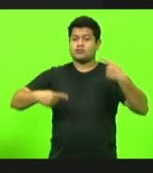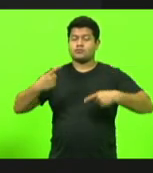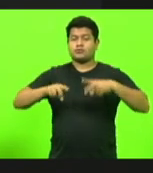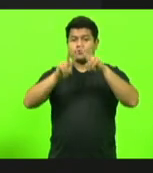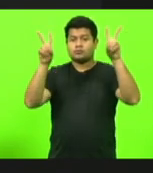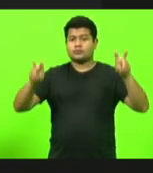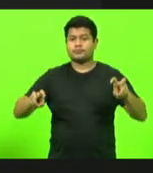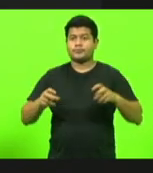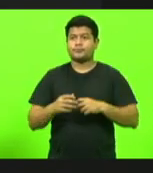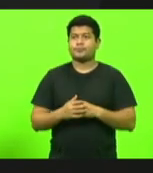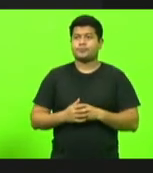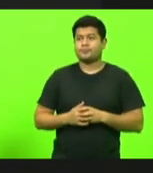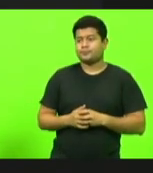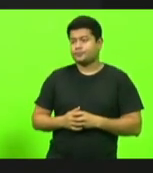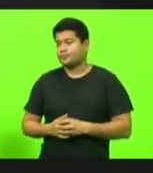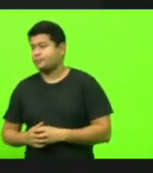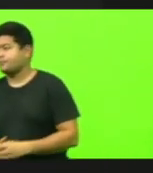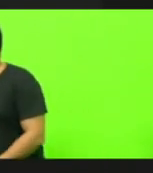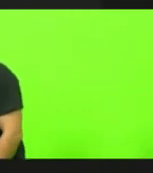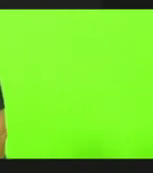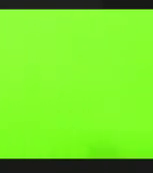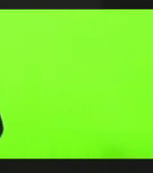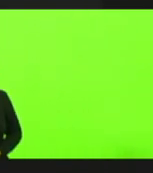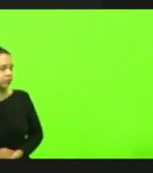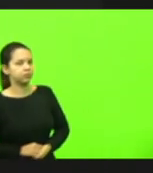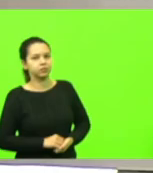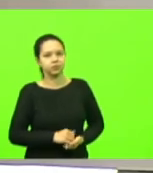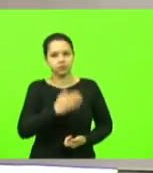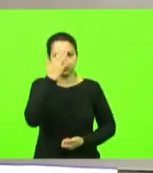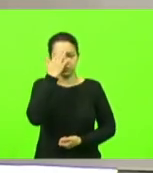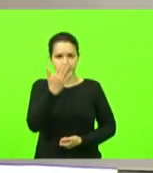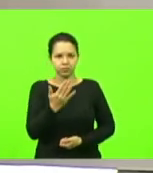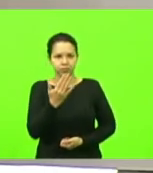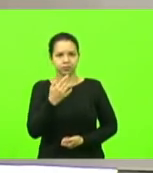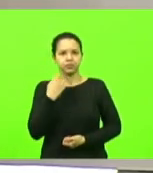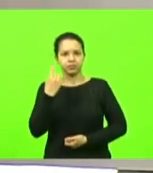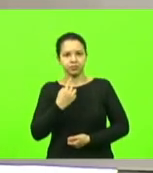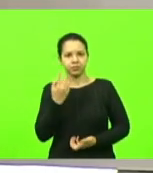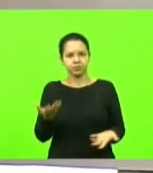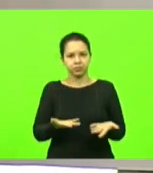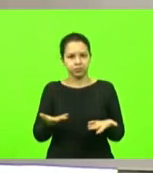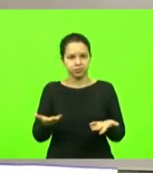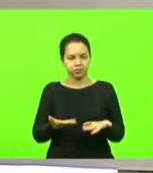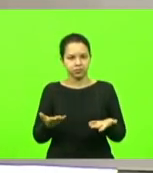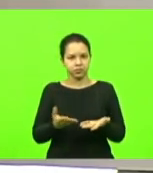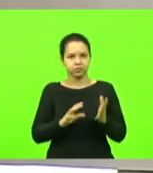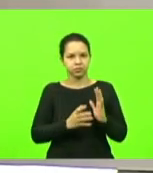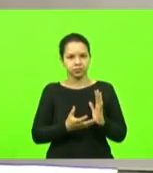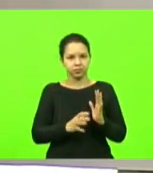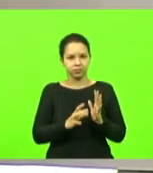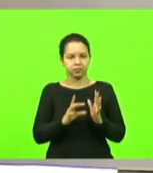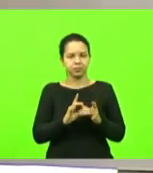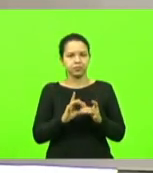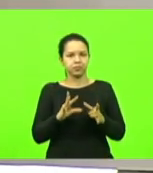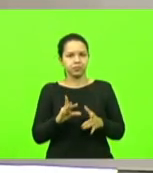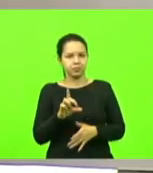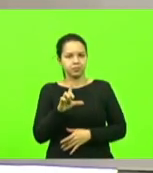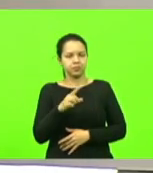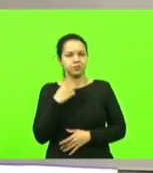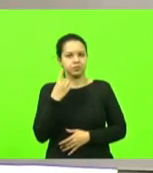presidente. Obrigado, deputado. Agora sim, Partido Liberal, 7 minutos e 30 segundos. Deputado Márcio